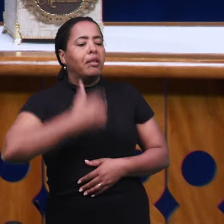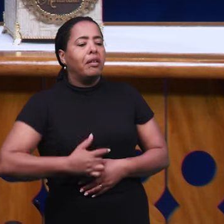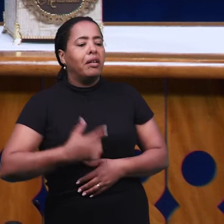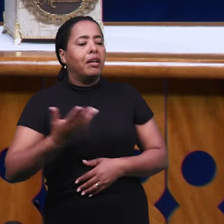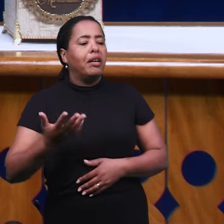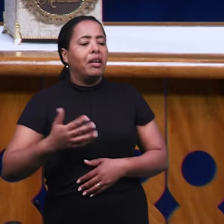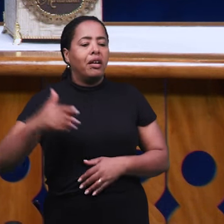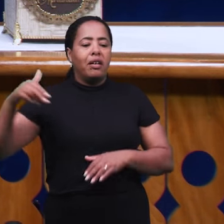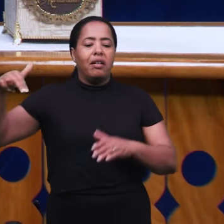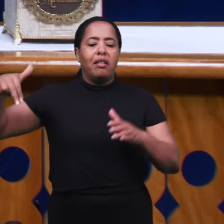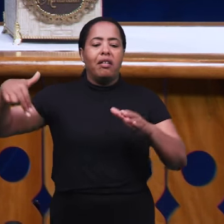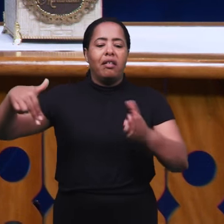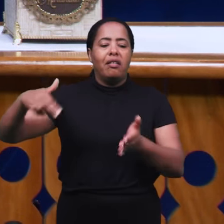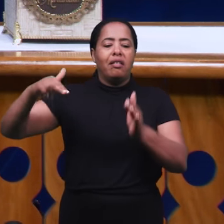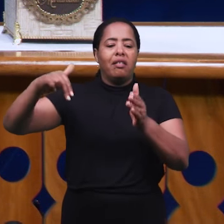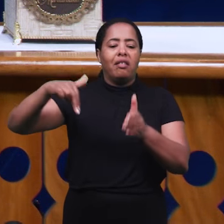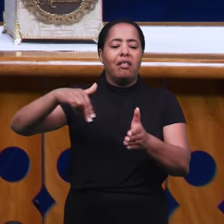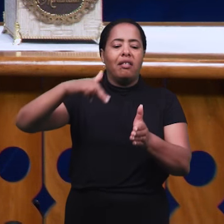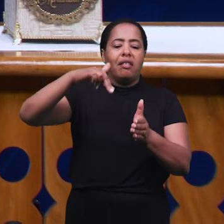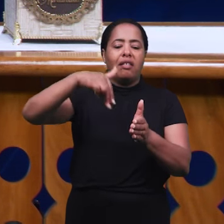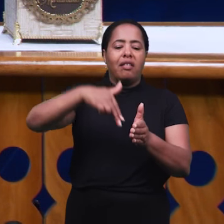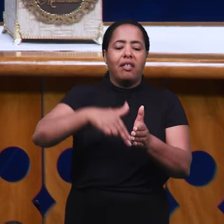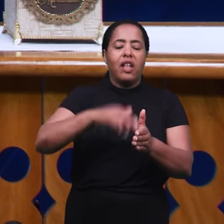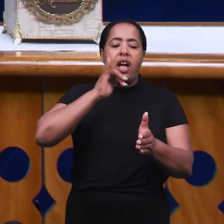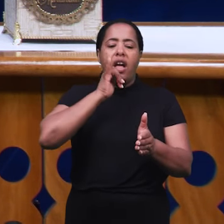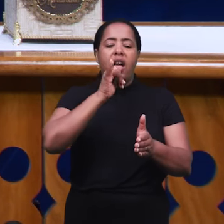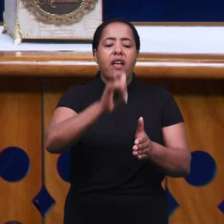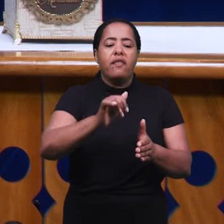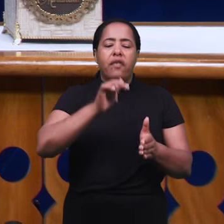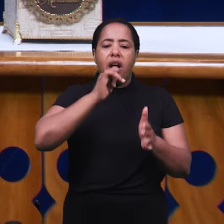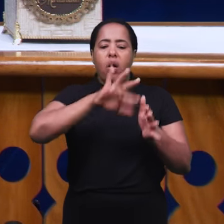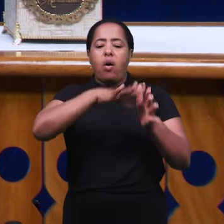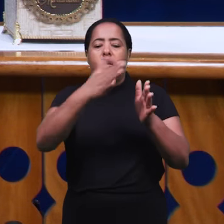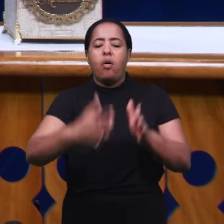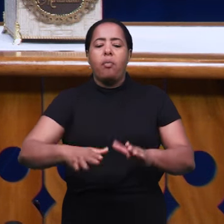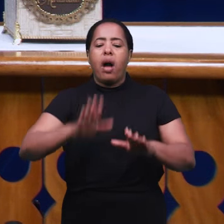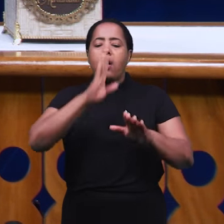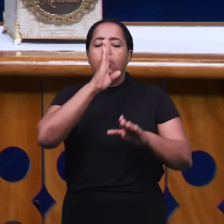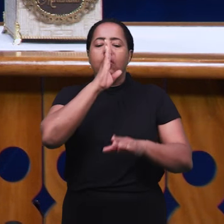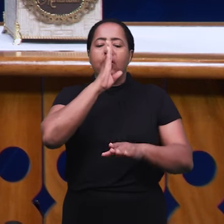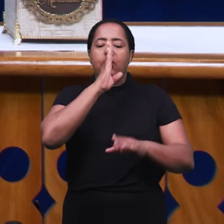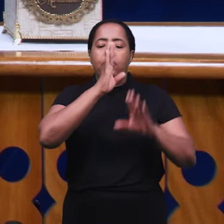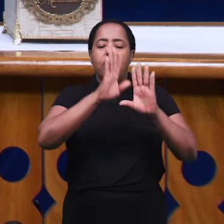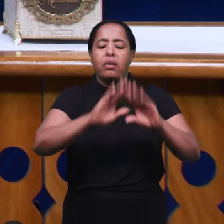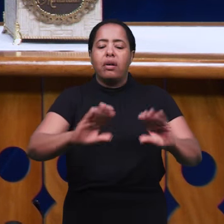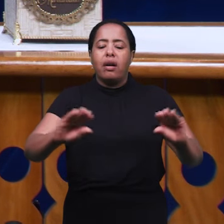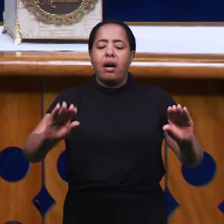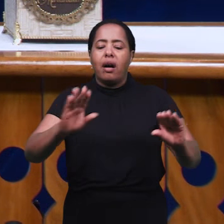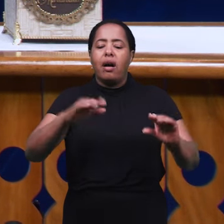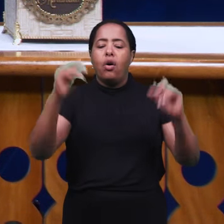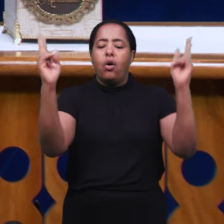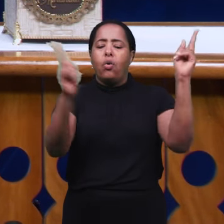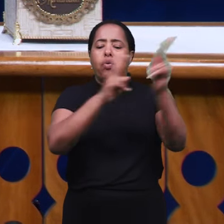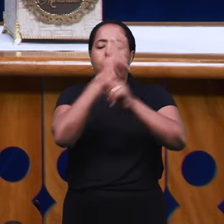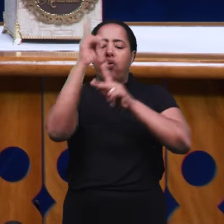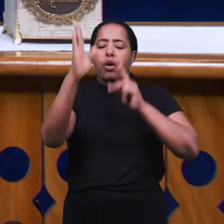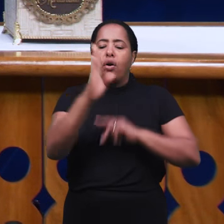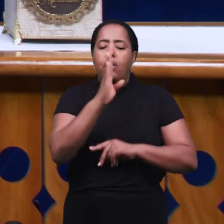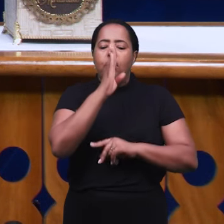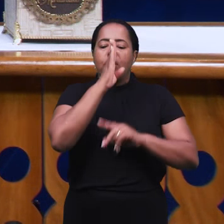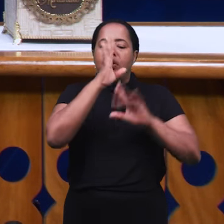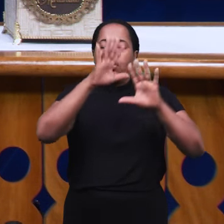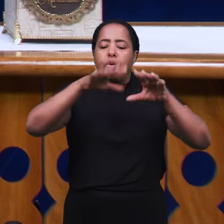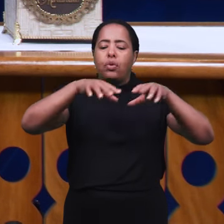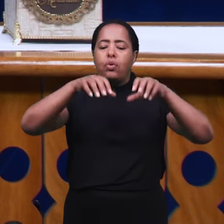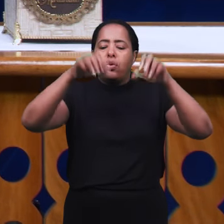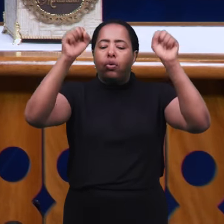eu. E entrou no barco e disse, mar, aquieta-te, vento, cala-te. Então, se você